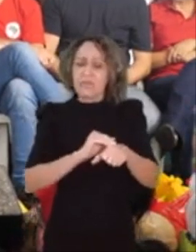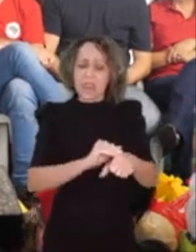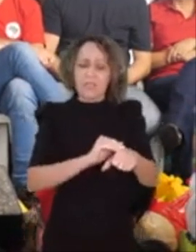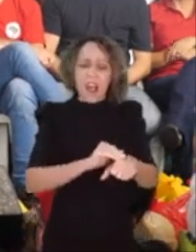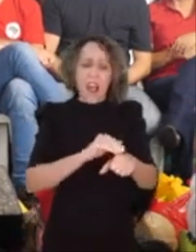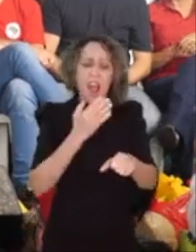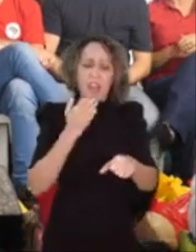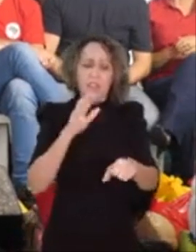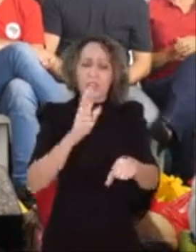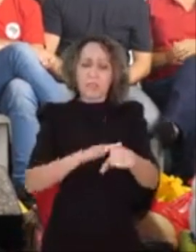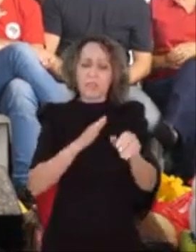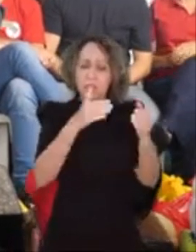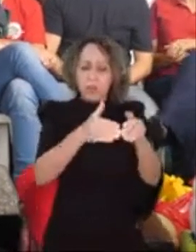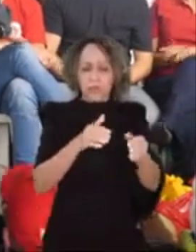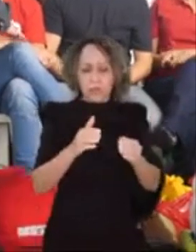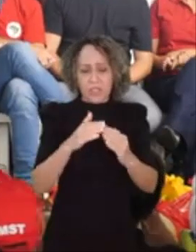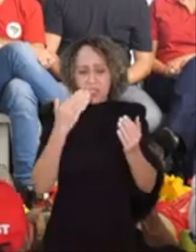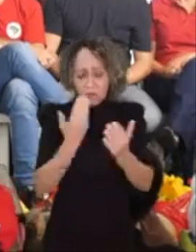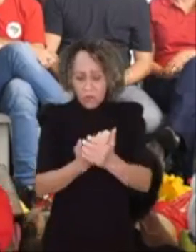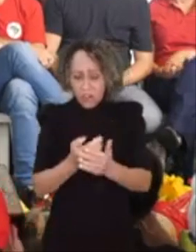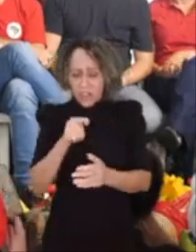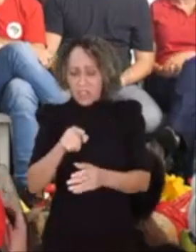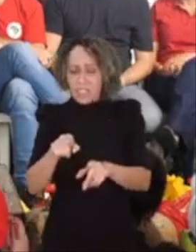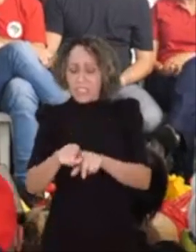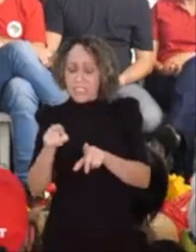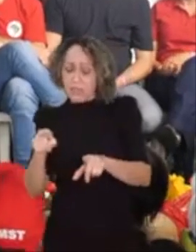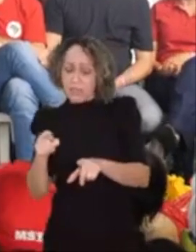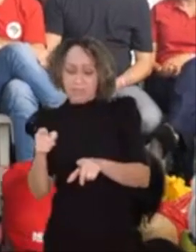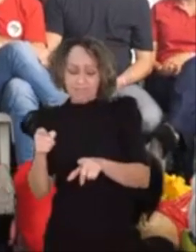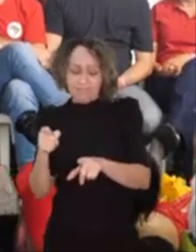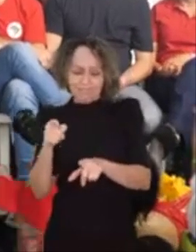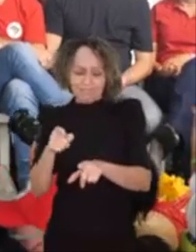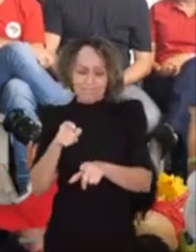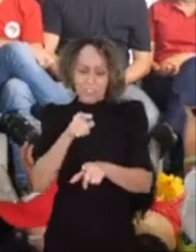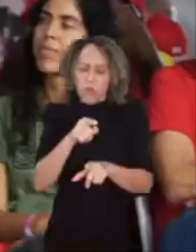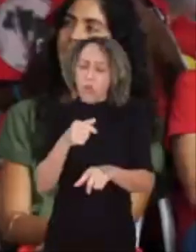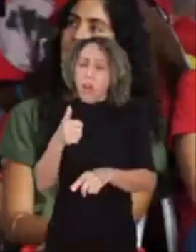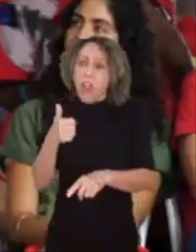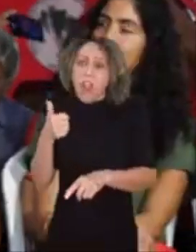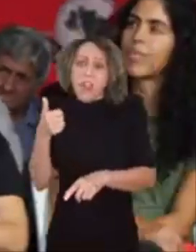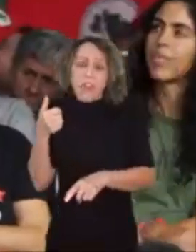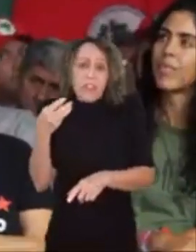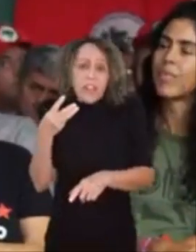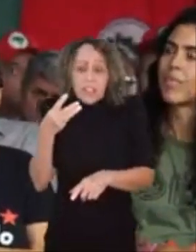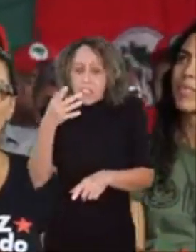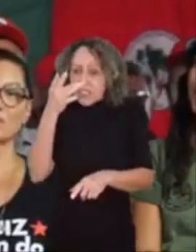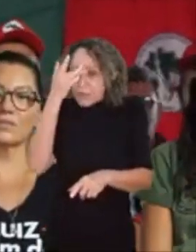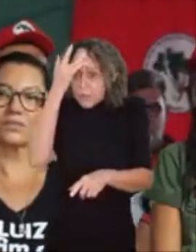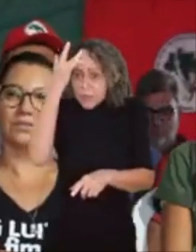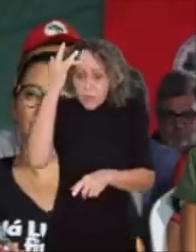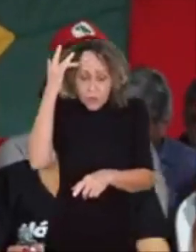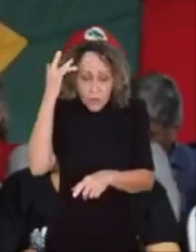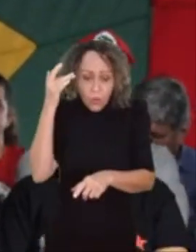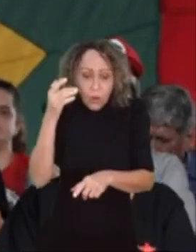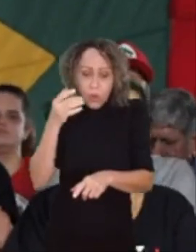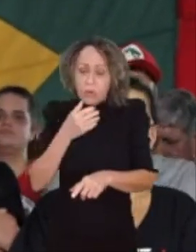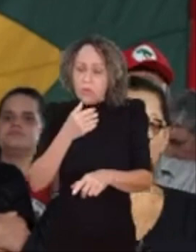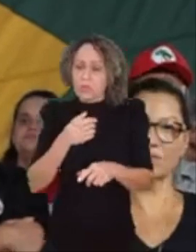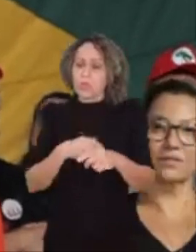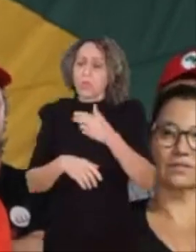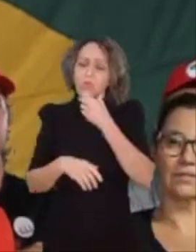famílias treino Trabalhadores Rurais preso quase 90 dias aqui no estado do Paraná